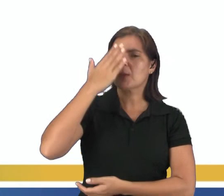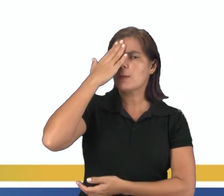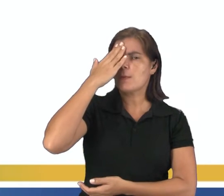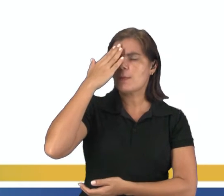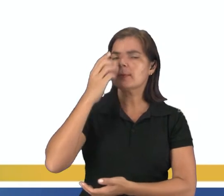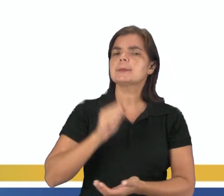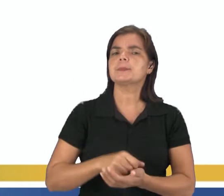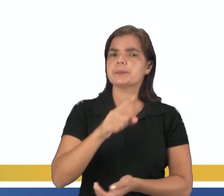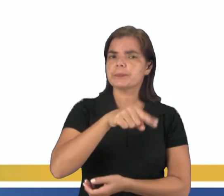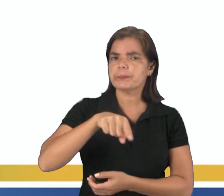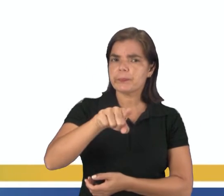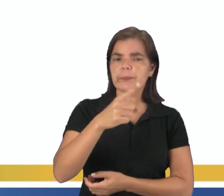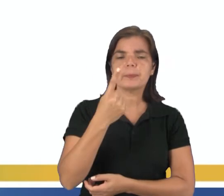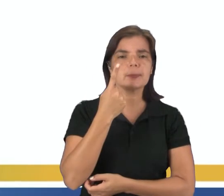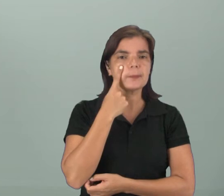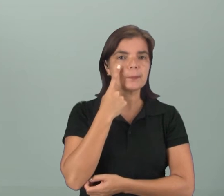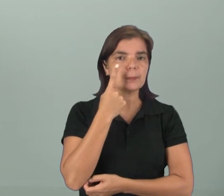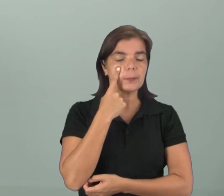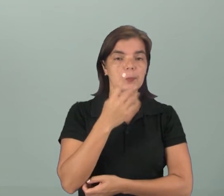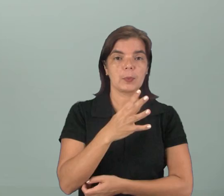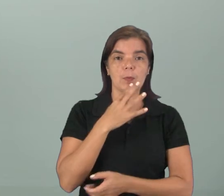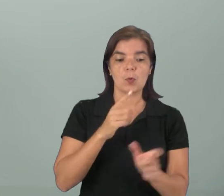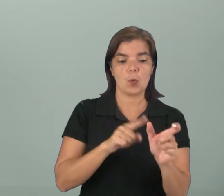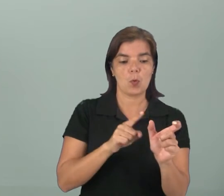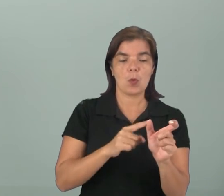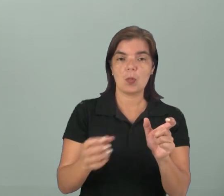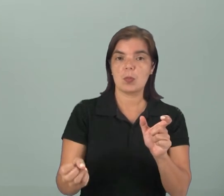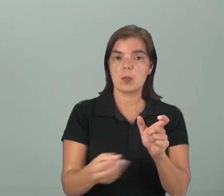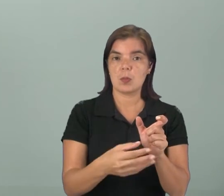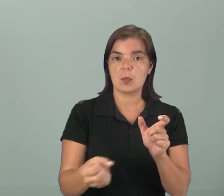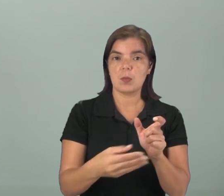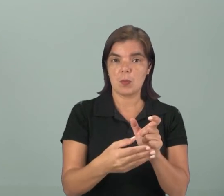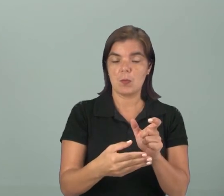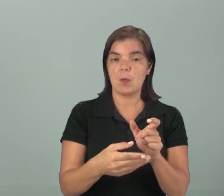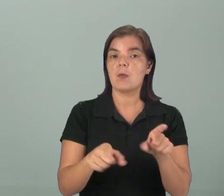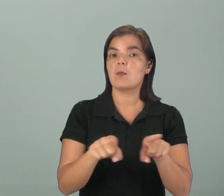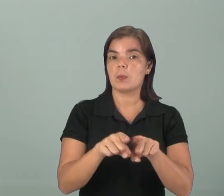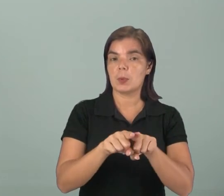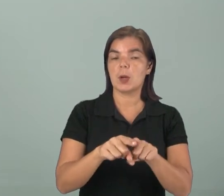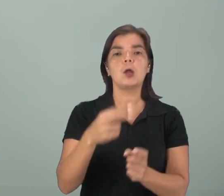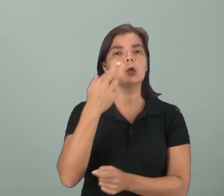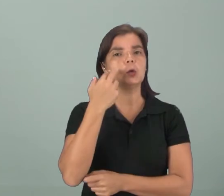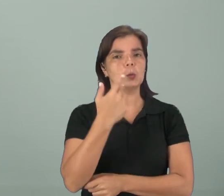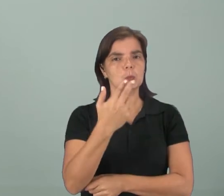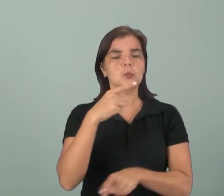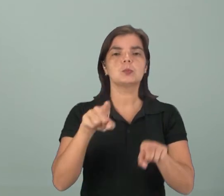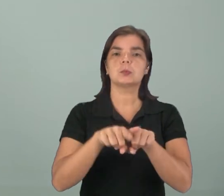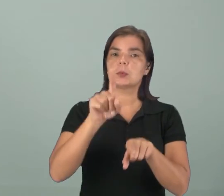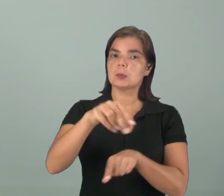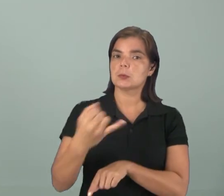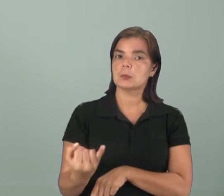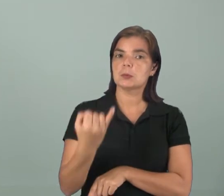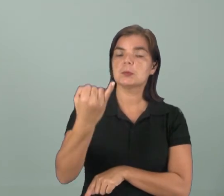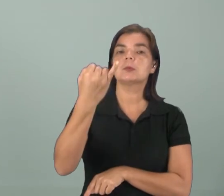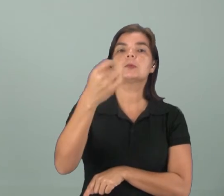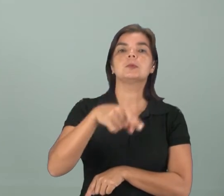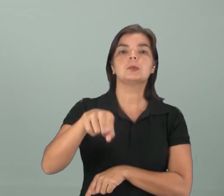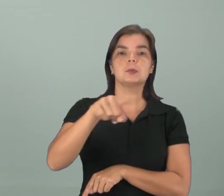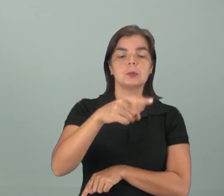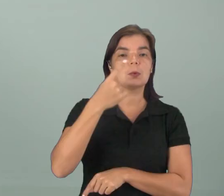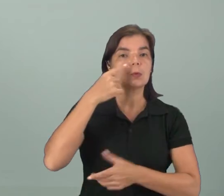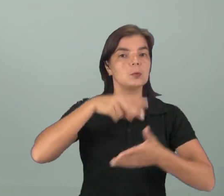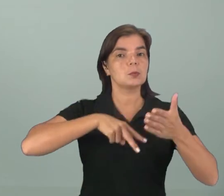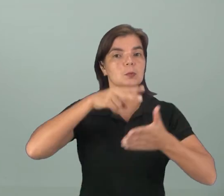né? Sempre que você for conhecer uma nova língua, estudar uma nova língua, é sempre importante você fazer leituras,